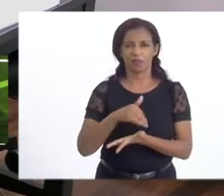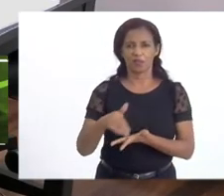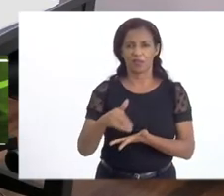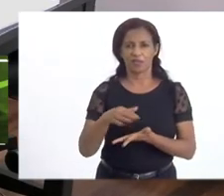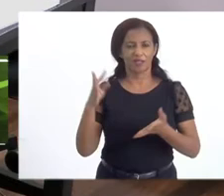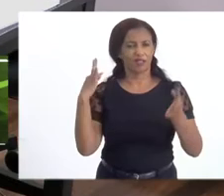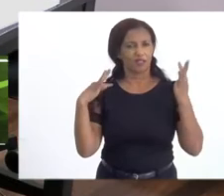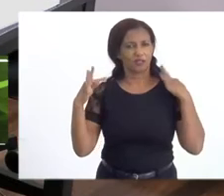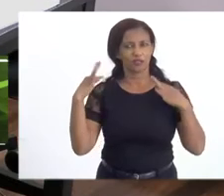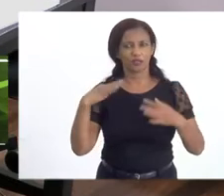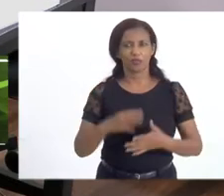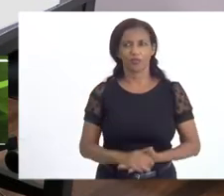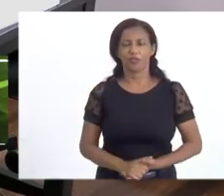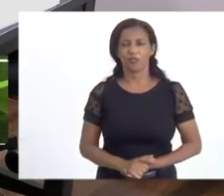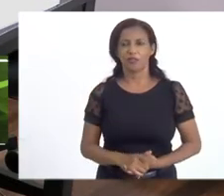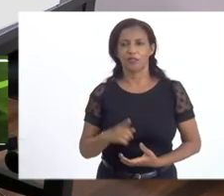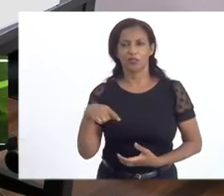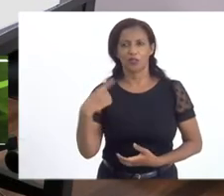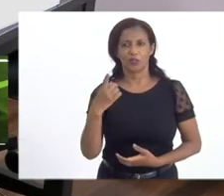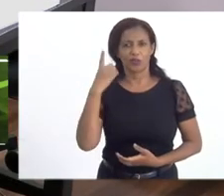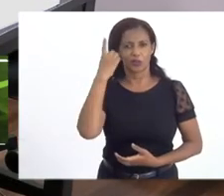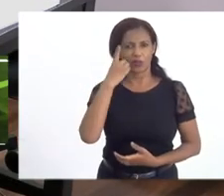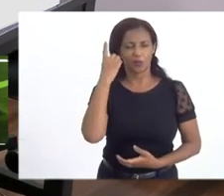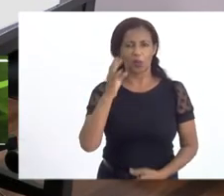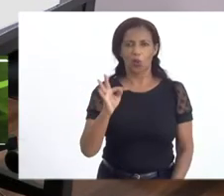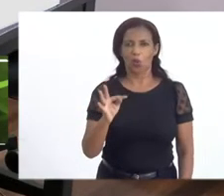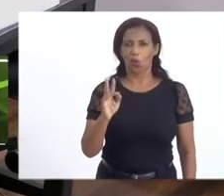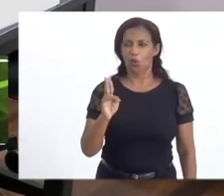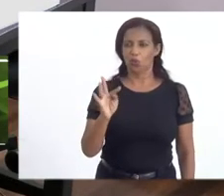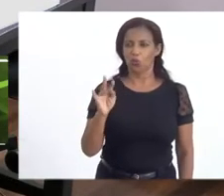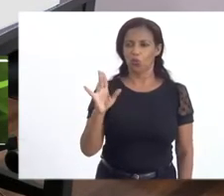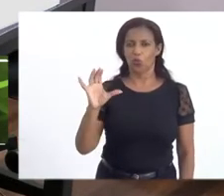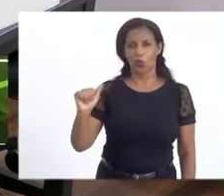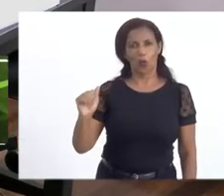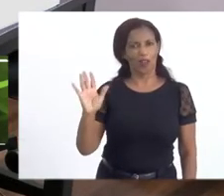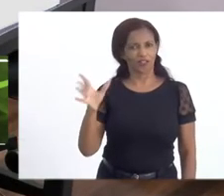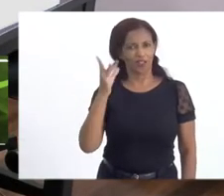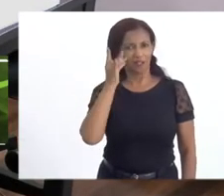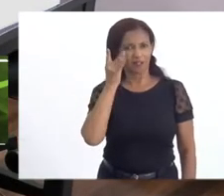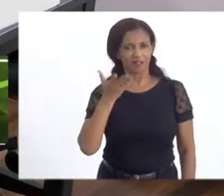Turismo, nosso querido deputado Tutuca, já se faz presente.